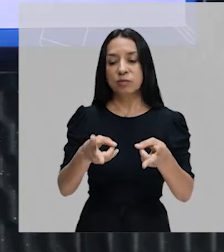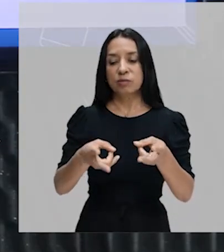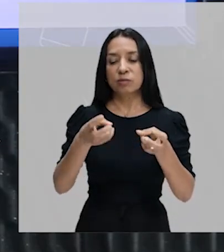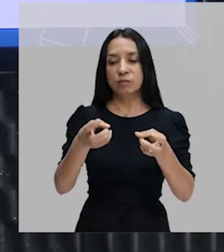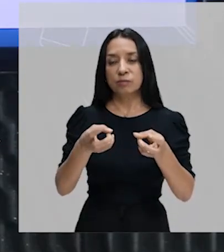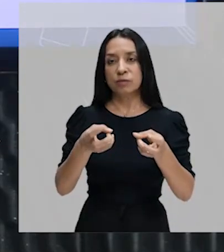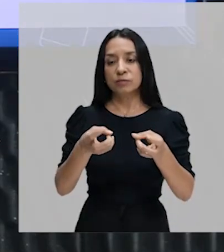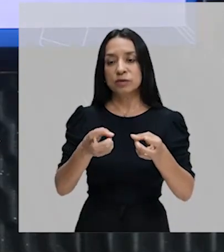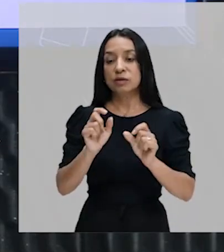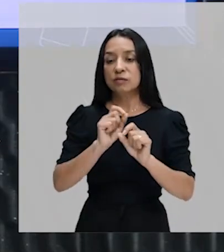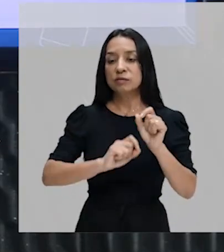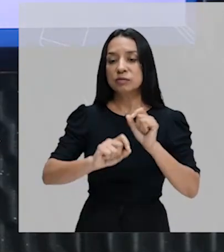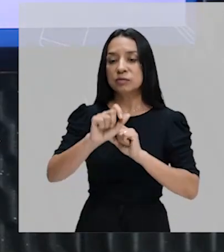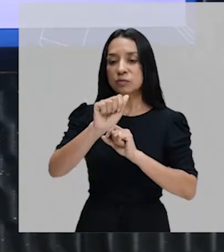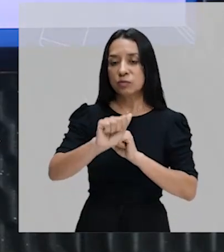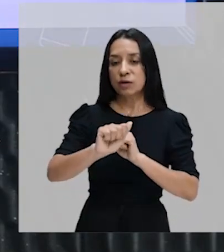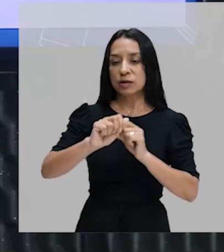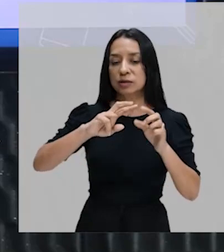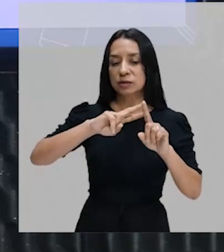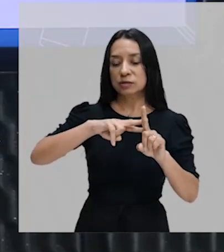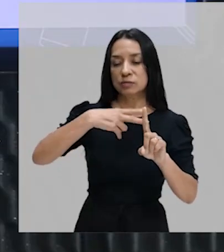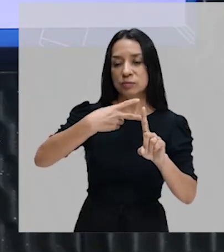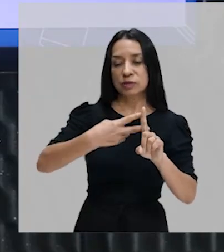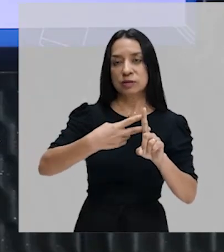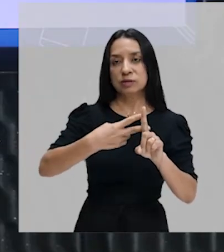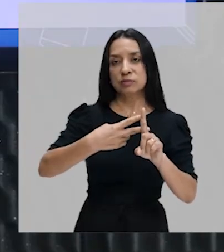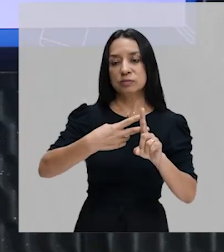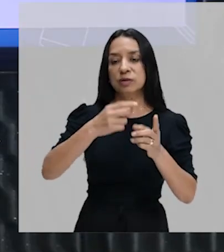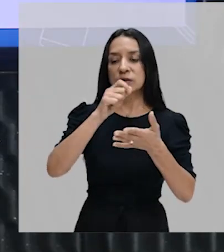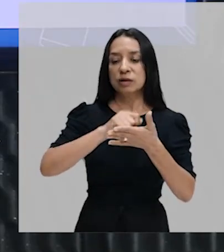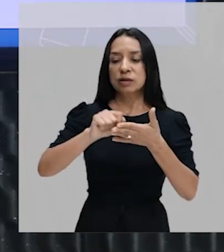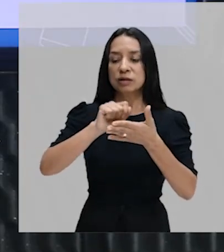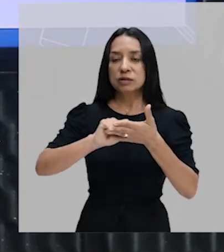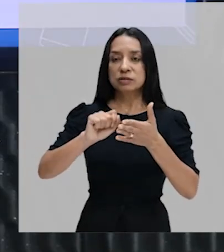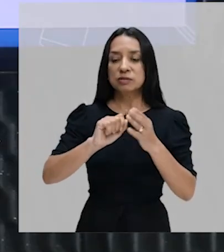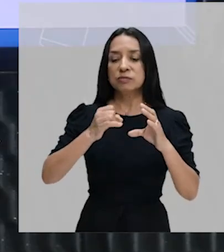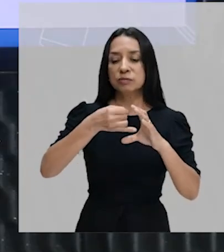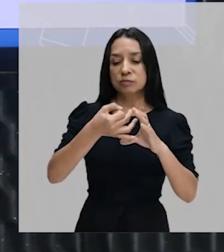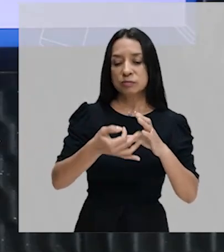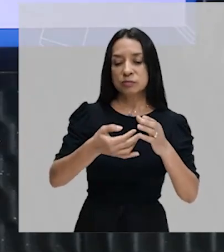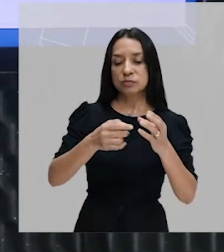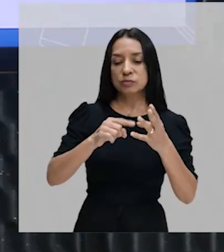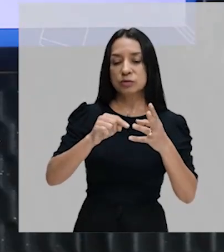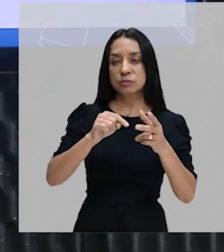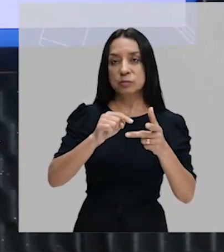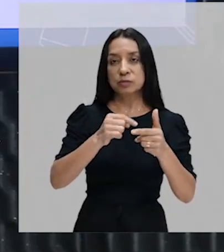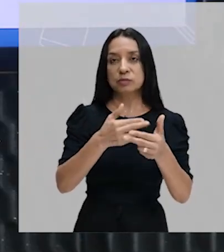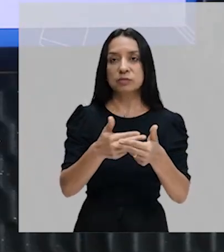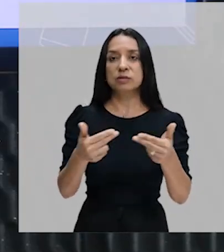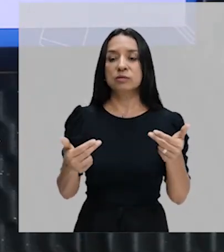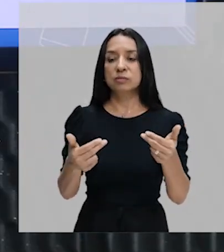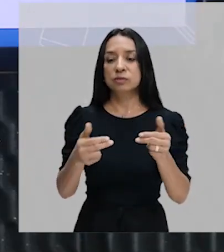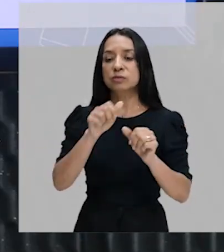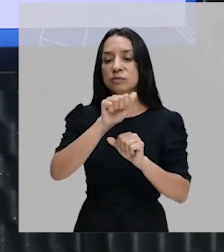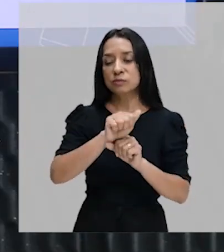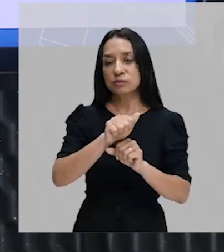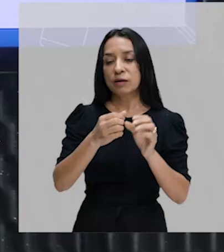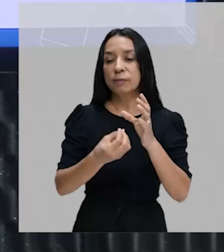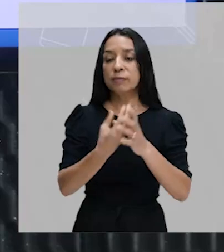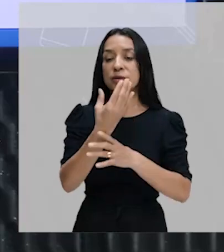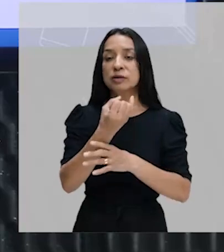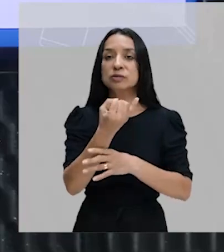Então, significa dizer que quando eu for escrever esse conjunto, enumerando os elementos dele, o A vai aparecer quantas